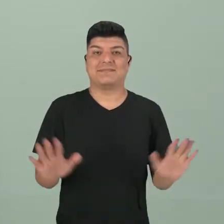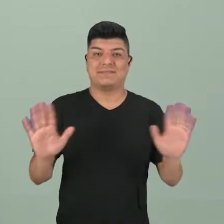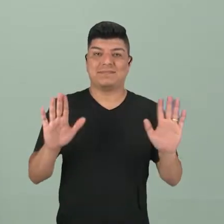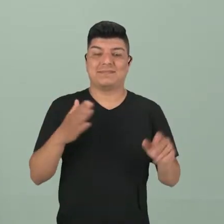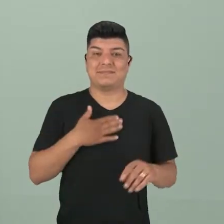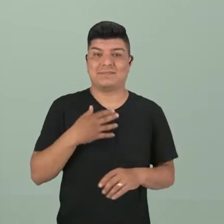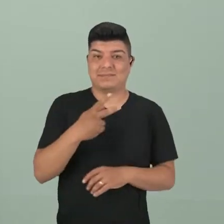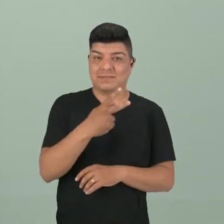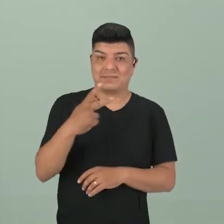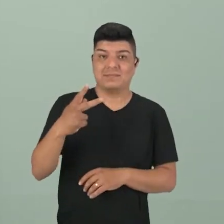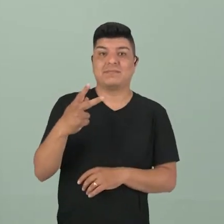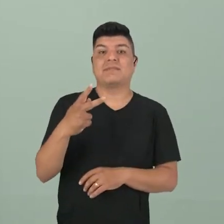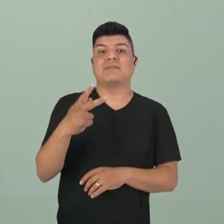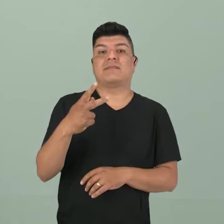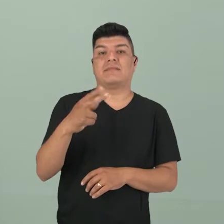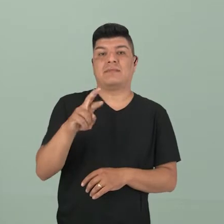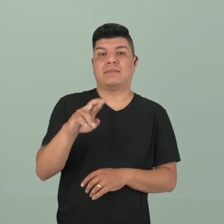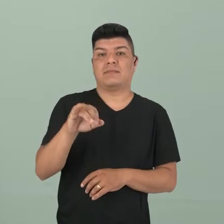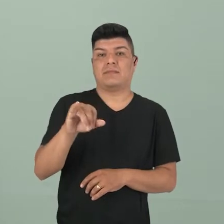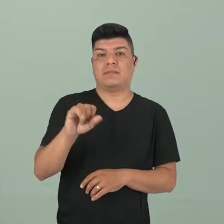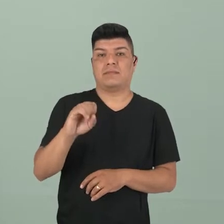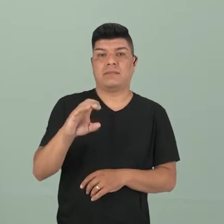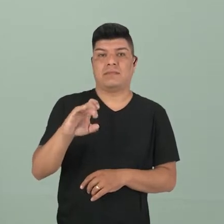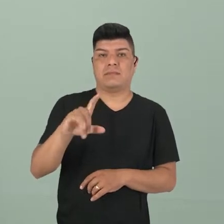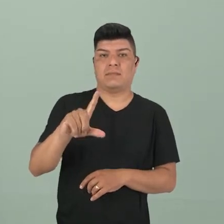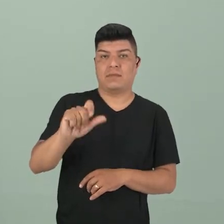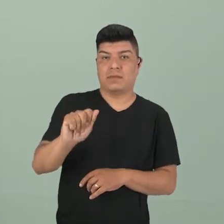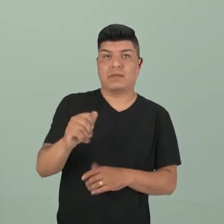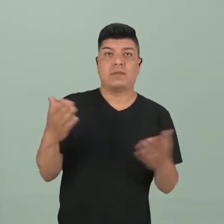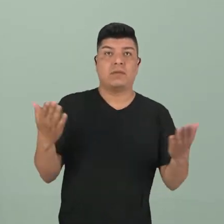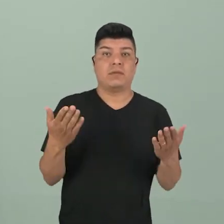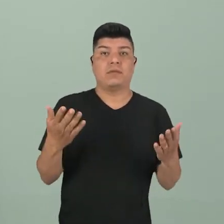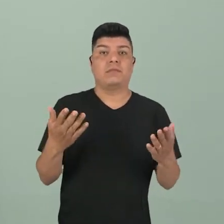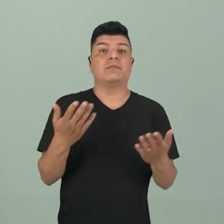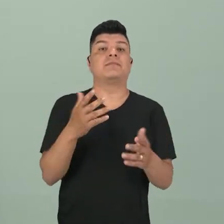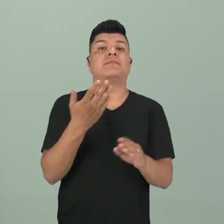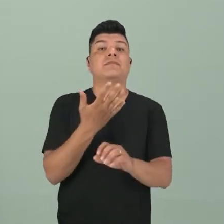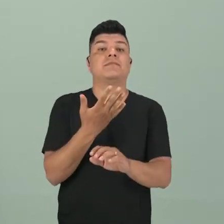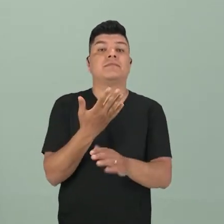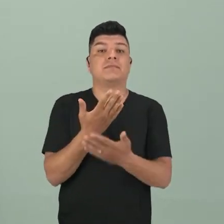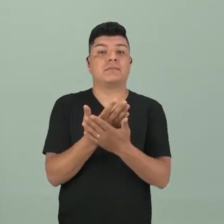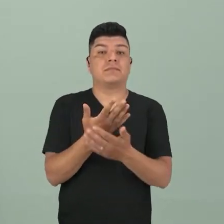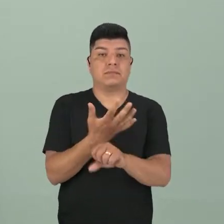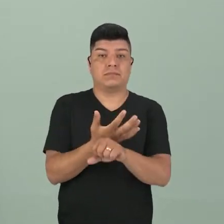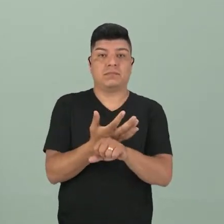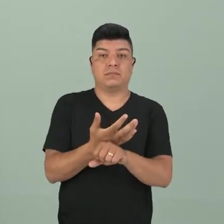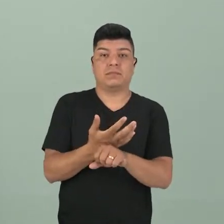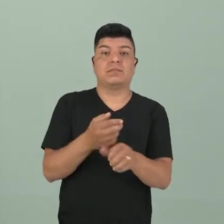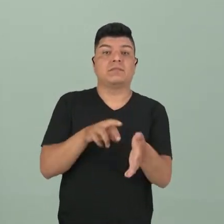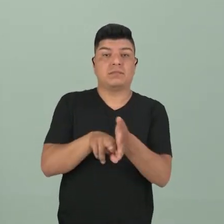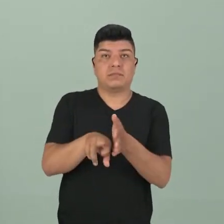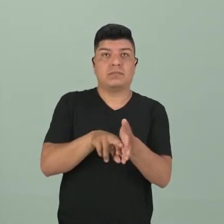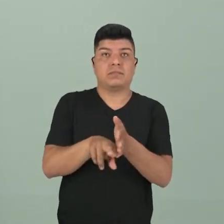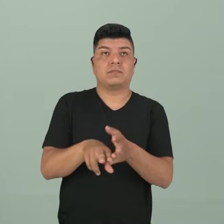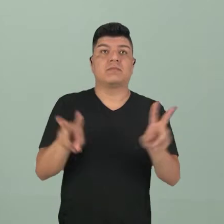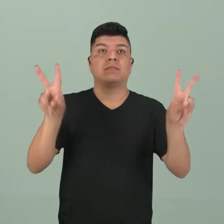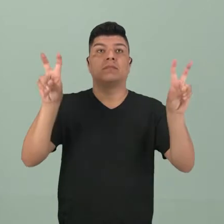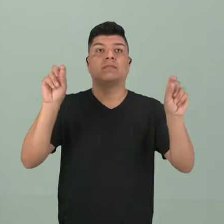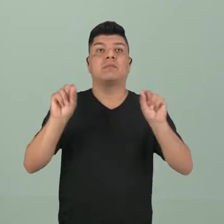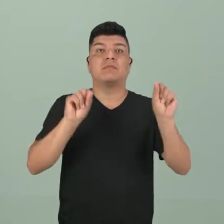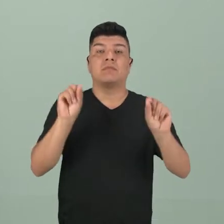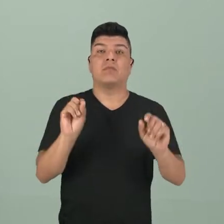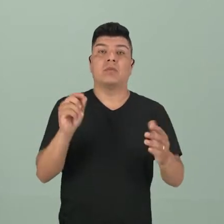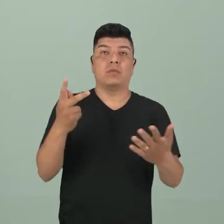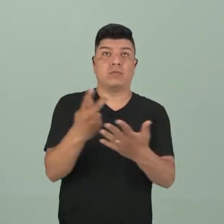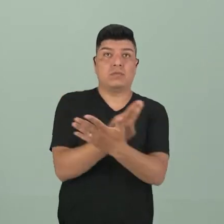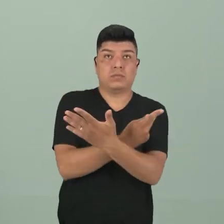Olá, eu sou a professora Priscila e hoje nós teremos mais uma aula de biologia. O nosso tema de hoje será os fatores determinantes